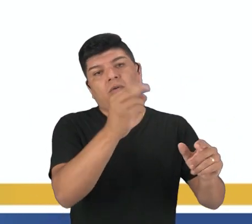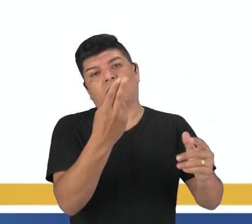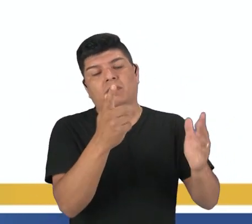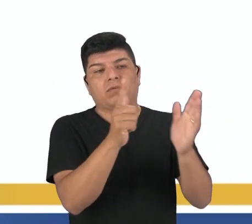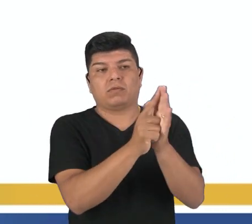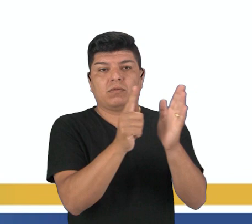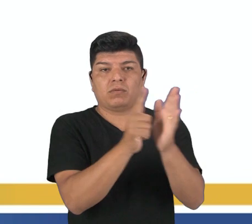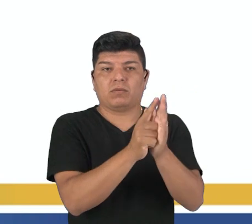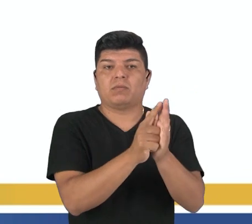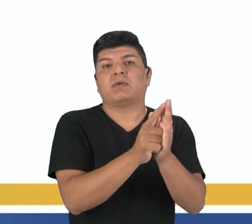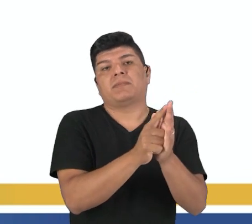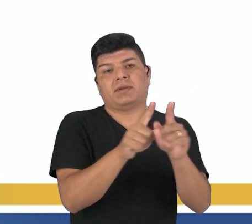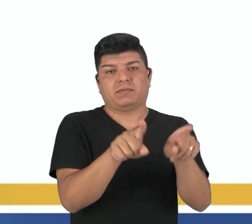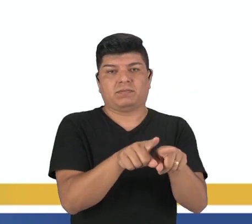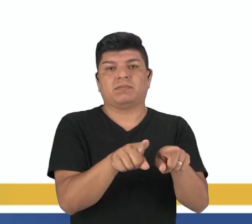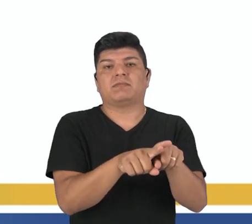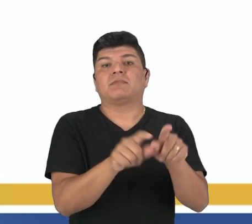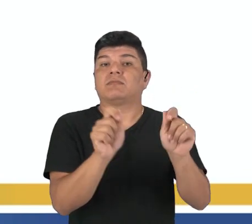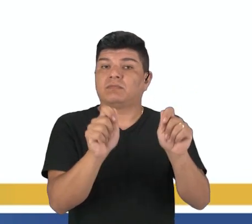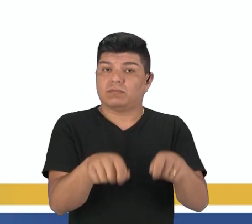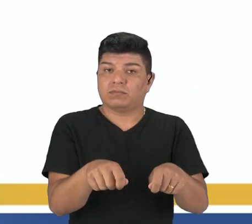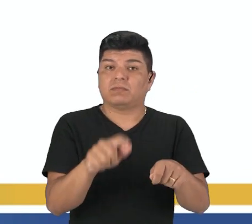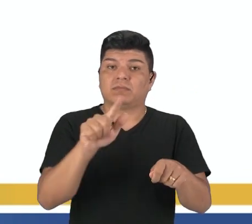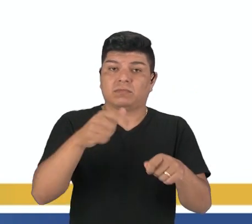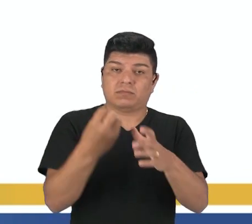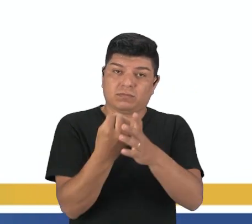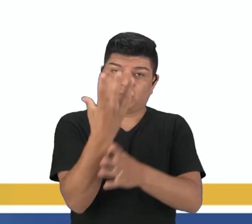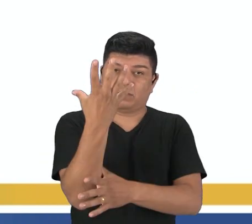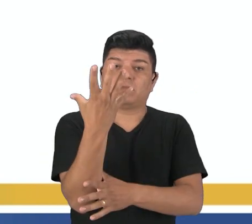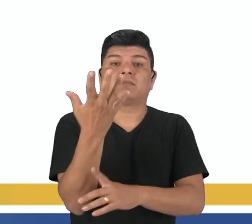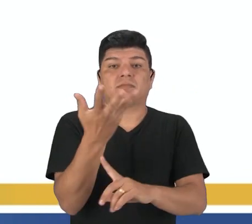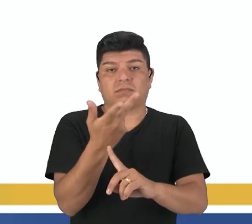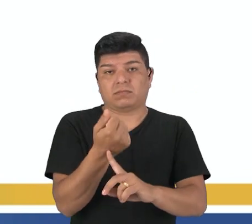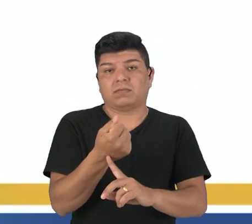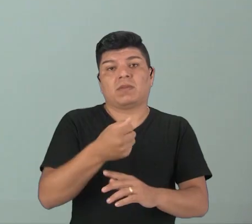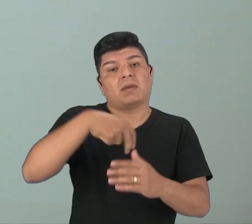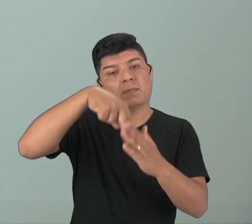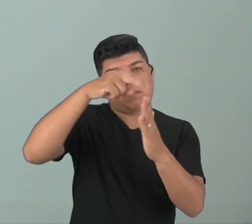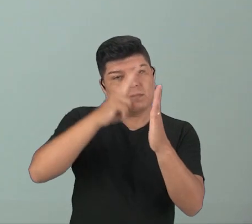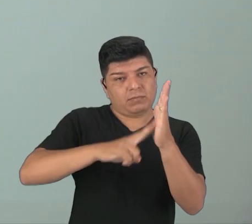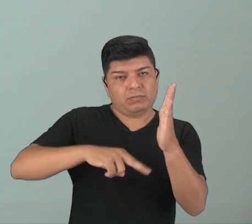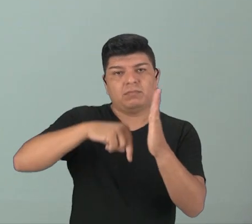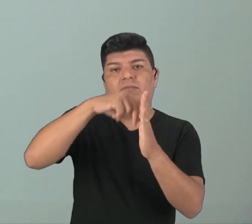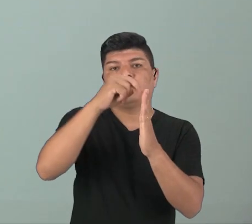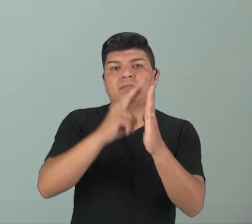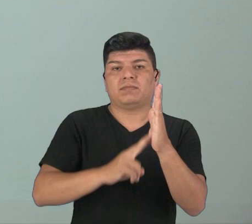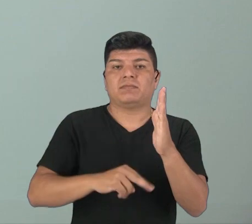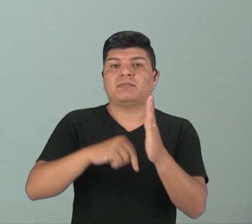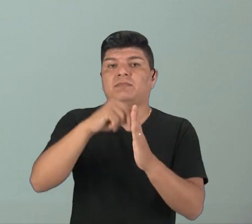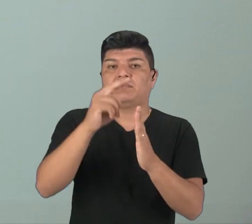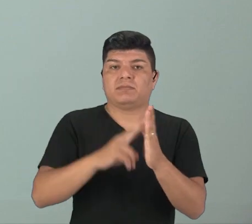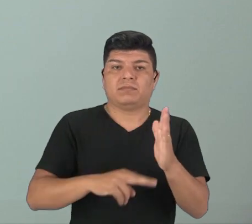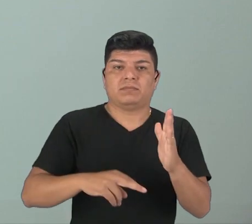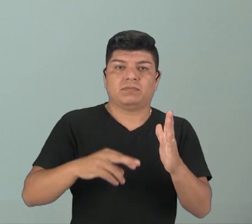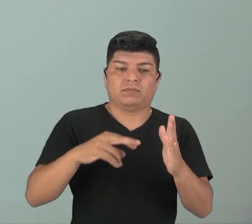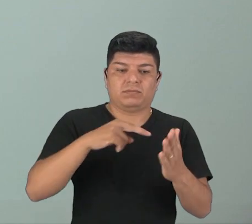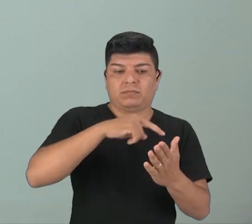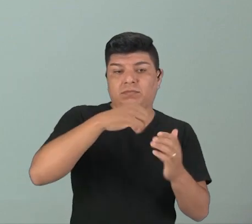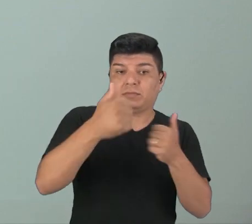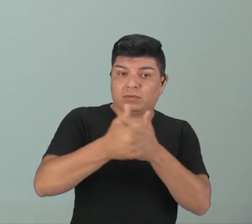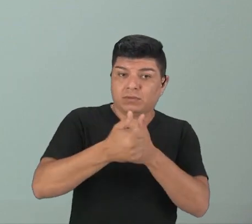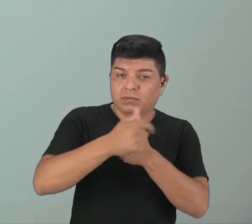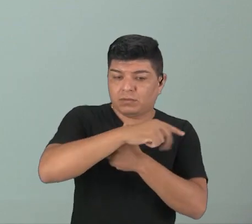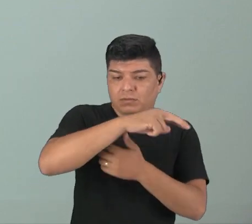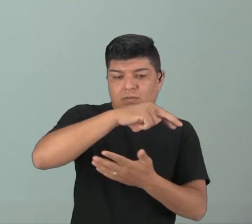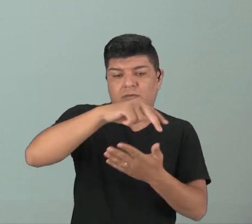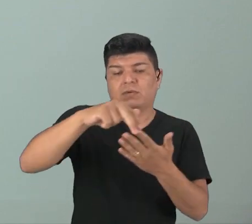o próprio papel. E aí, depois que você criar a sua obra, você pinte esse espaço, tanto o espaço ao redor desses elementos,